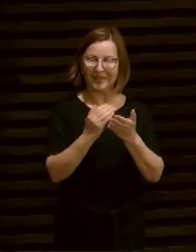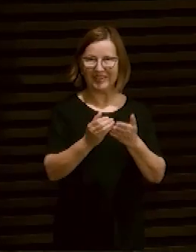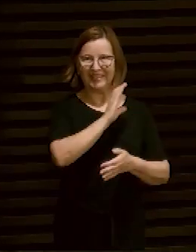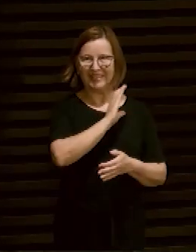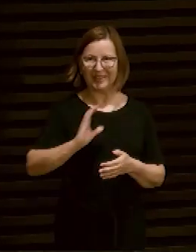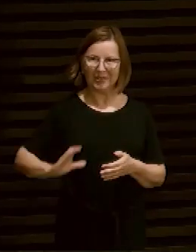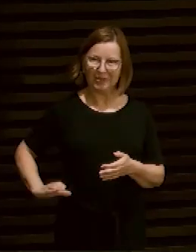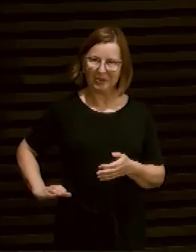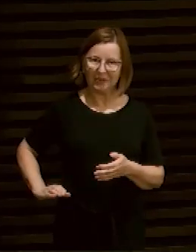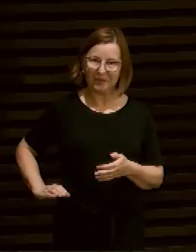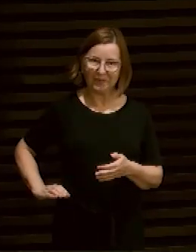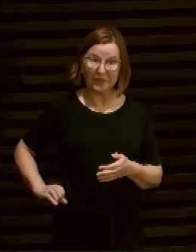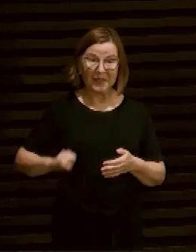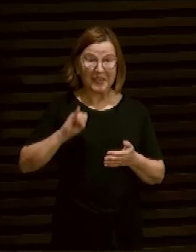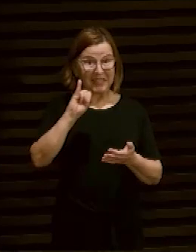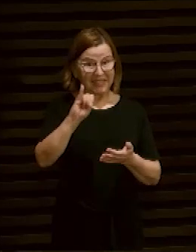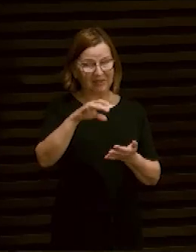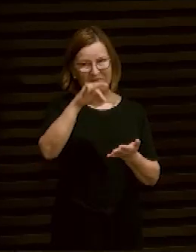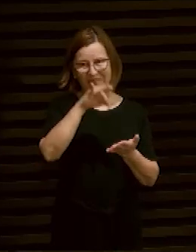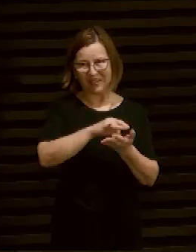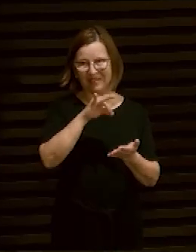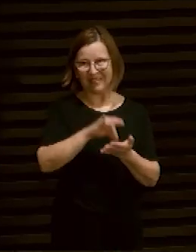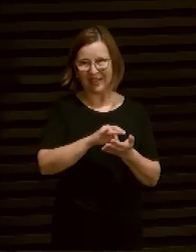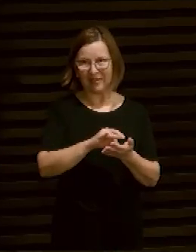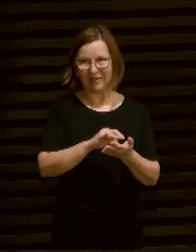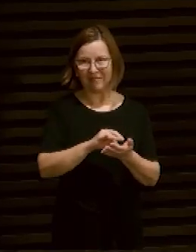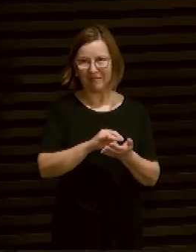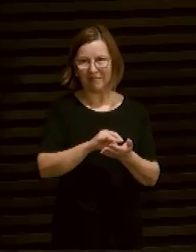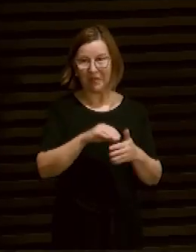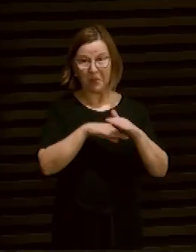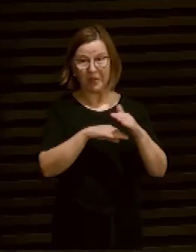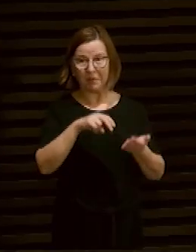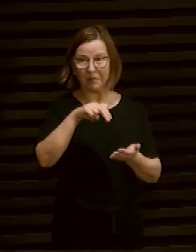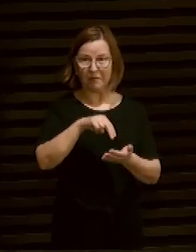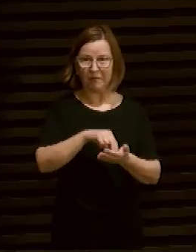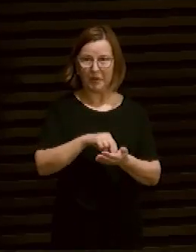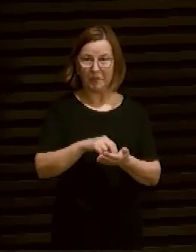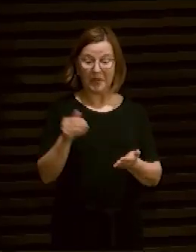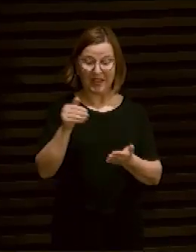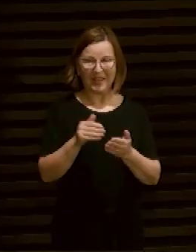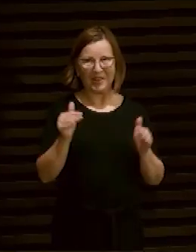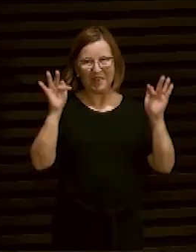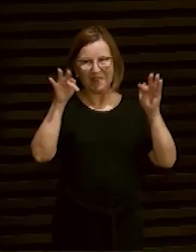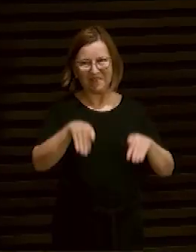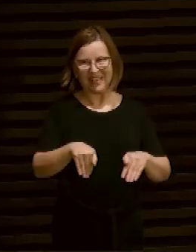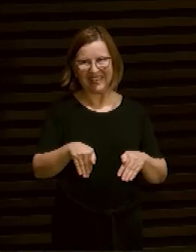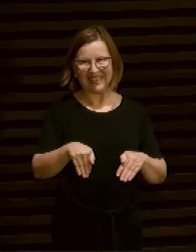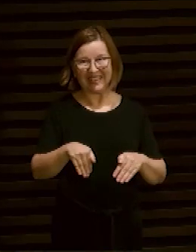participantes de Cristo, se de fato guardarmos firmes até ao fim